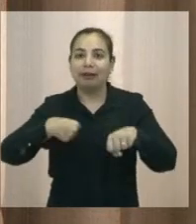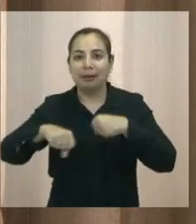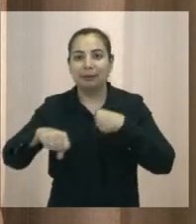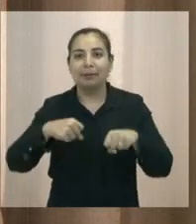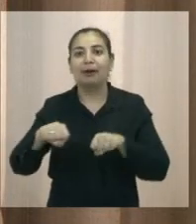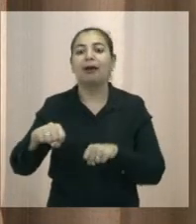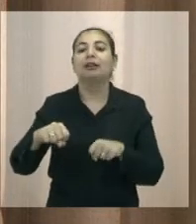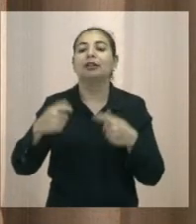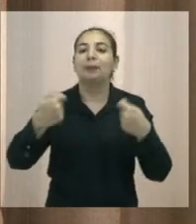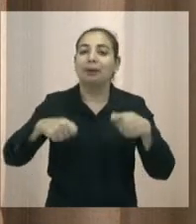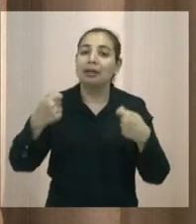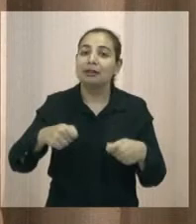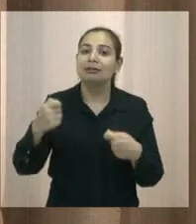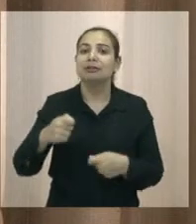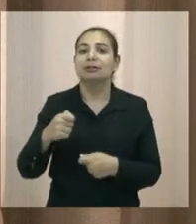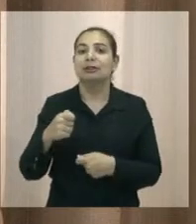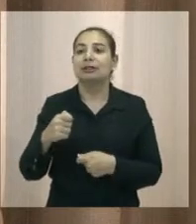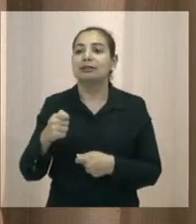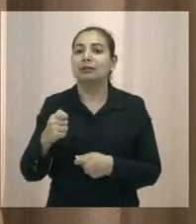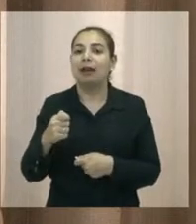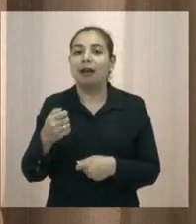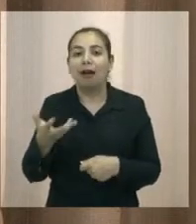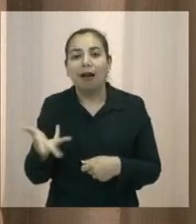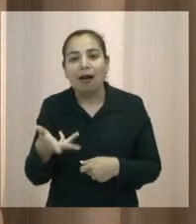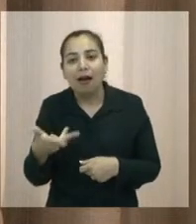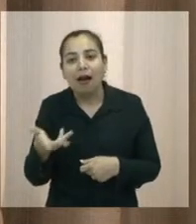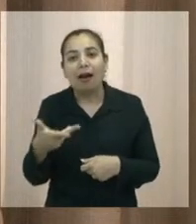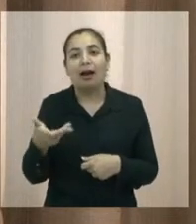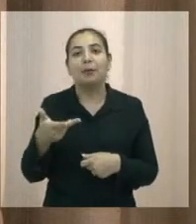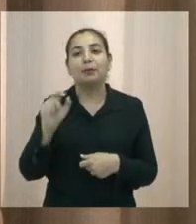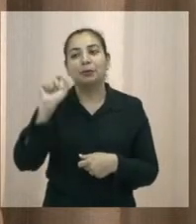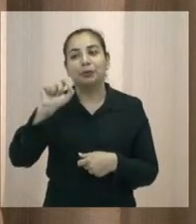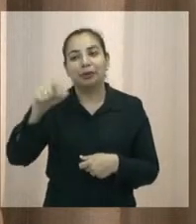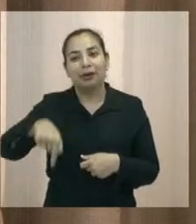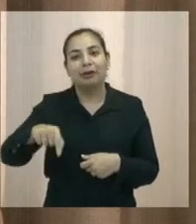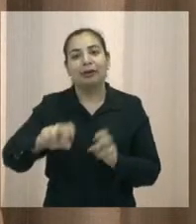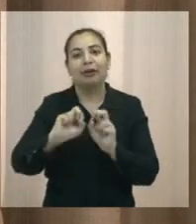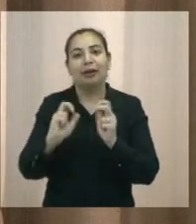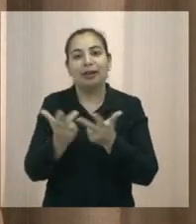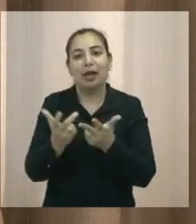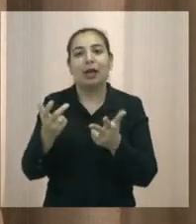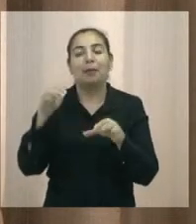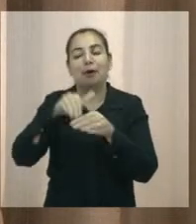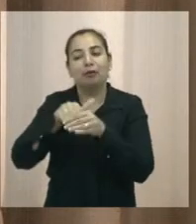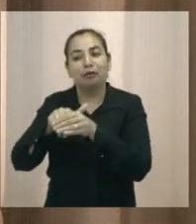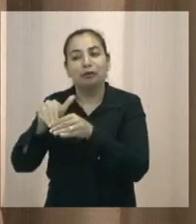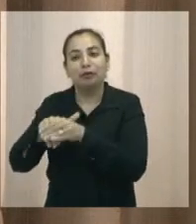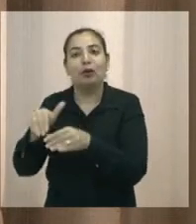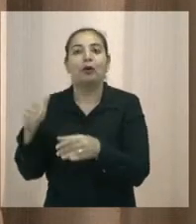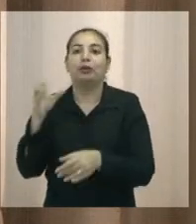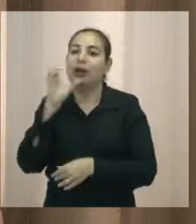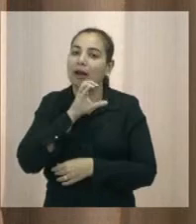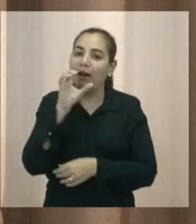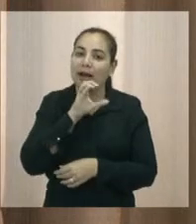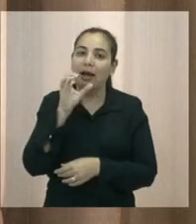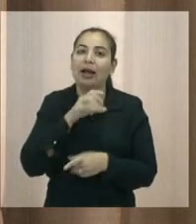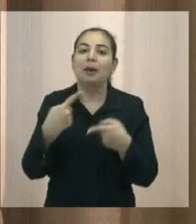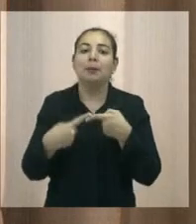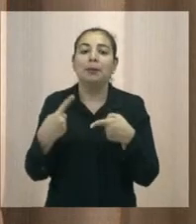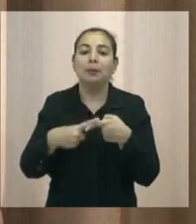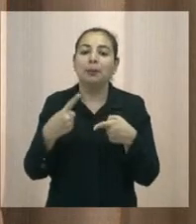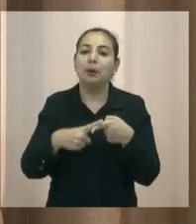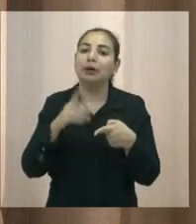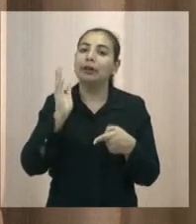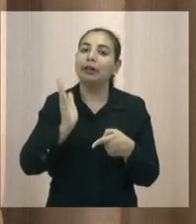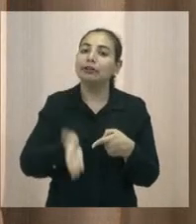sobre a celeridade do trâmite das matérias apresentadas pelos vereadores. Muitas vezes nós somos preteridos pelas matérias que vêm do